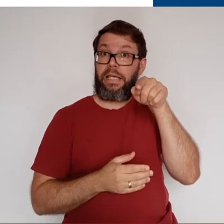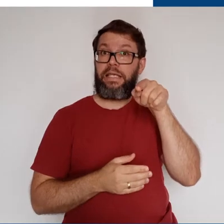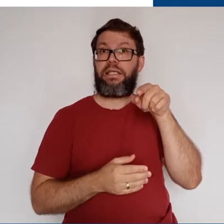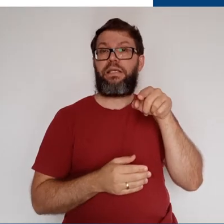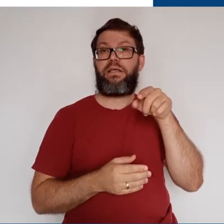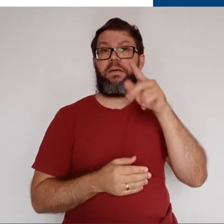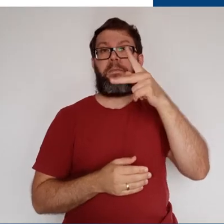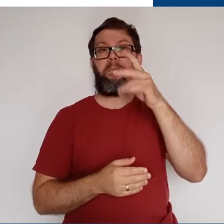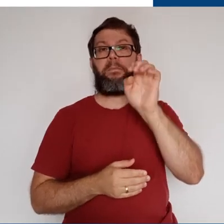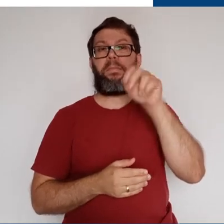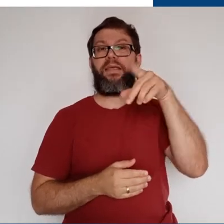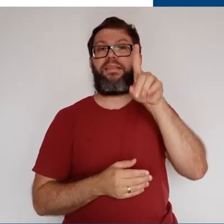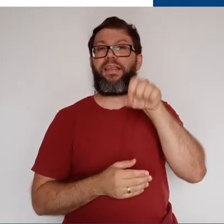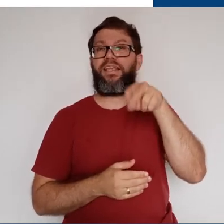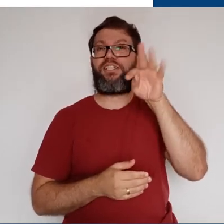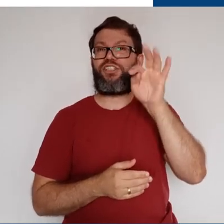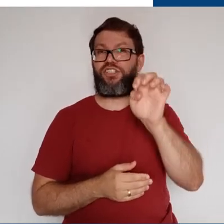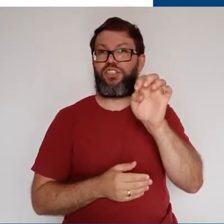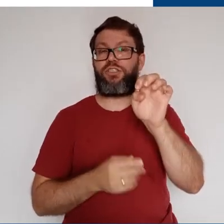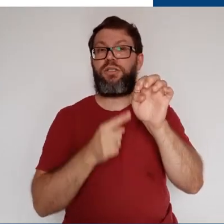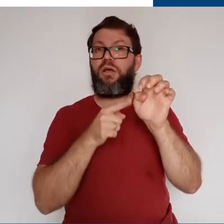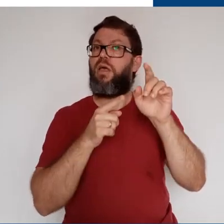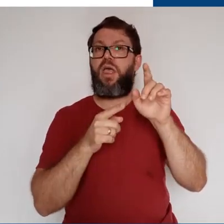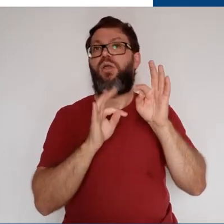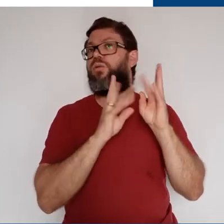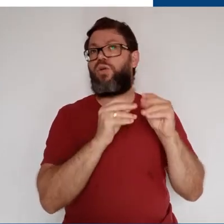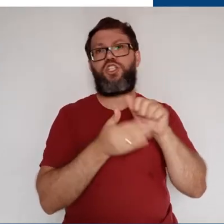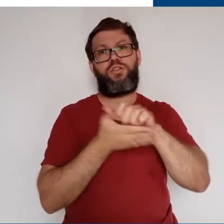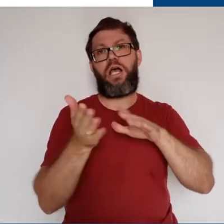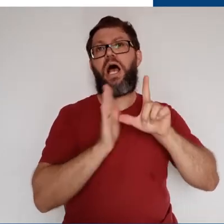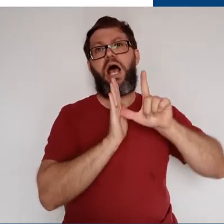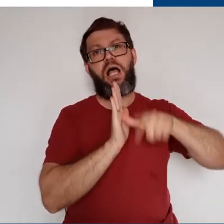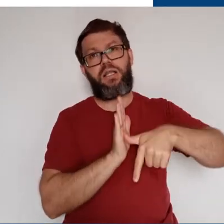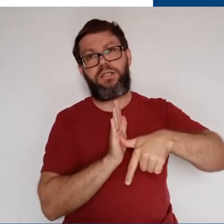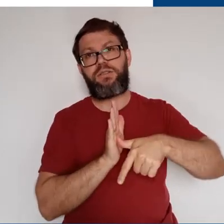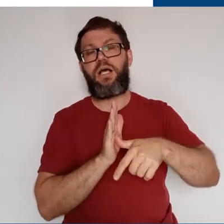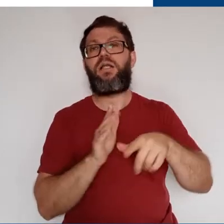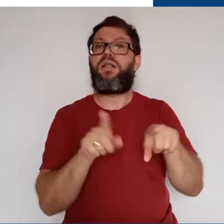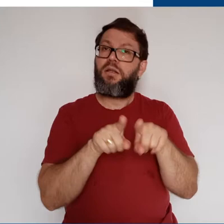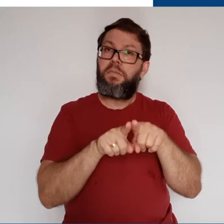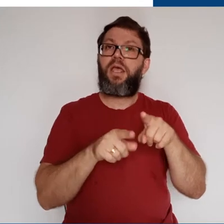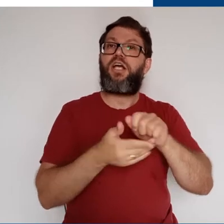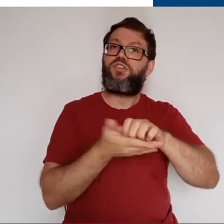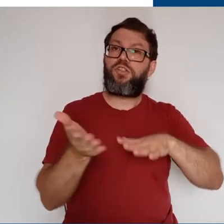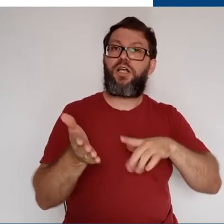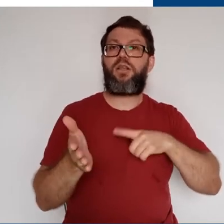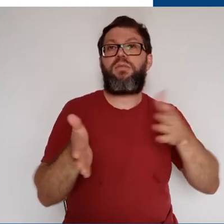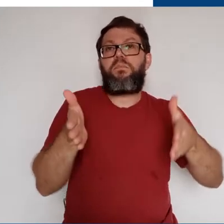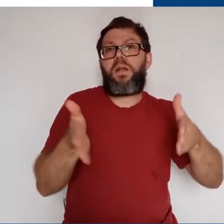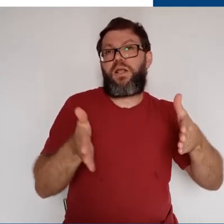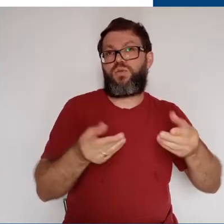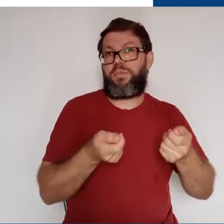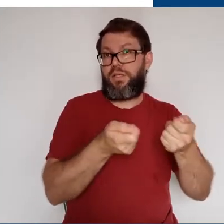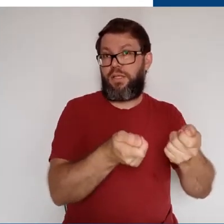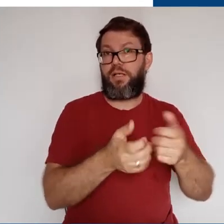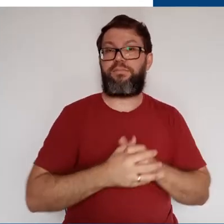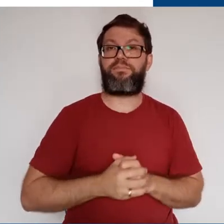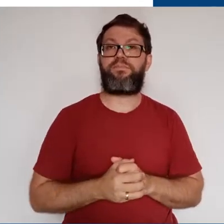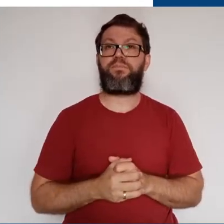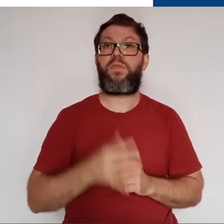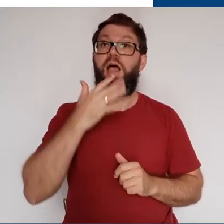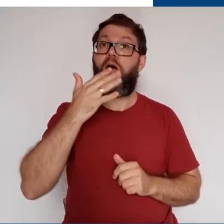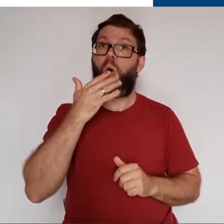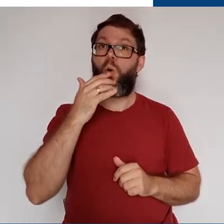aqui nessa aba pendentes aparecem tanto atividades atrasadas quanto atividades que permanecem no prazo de entrega